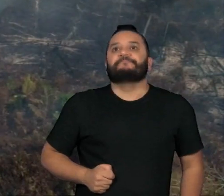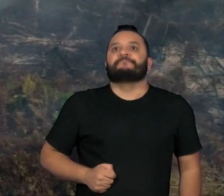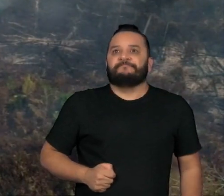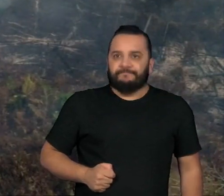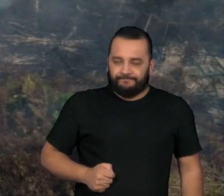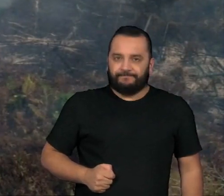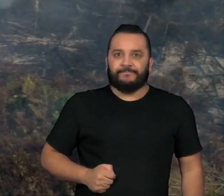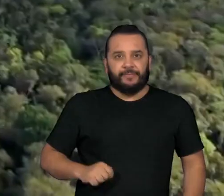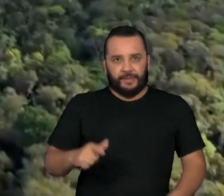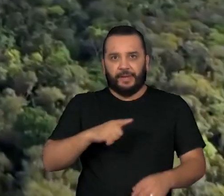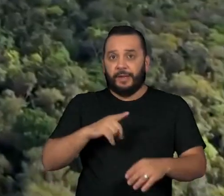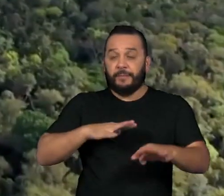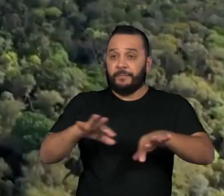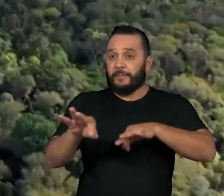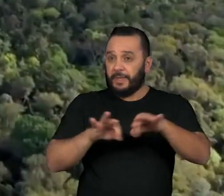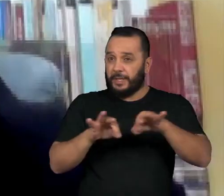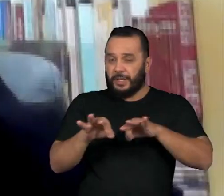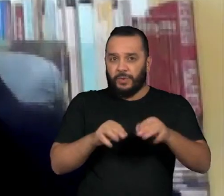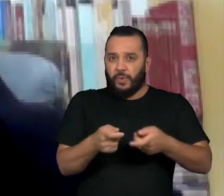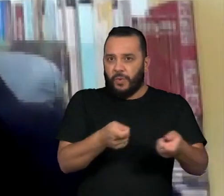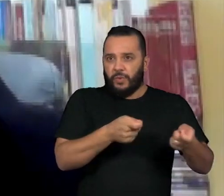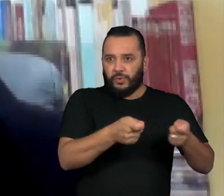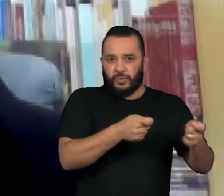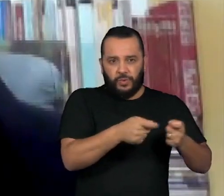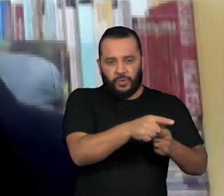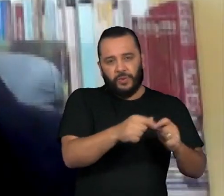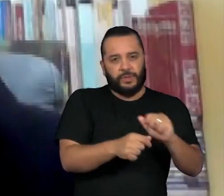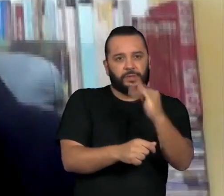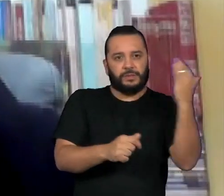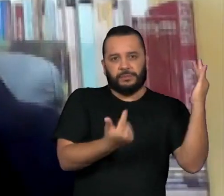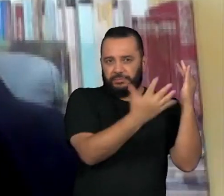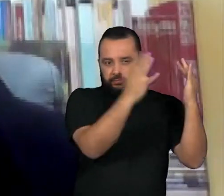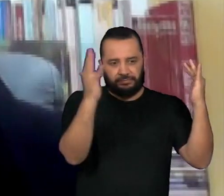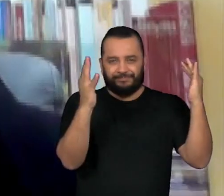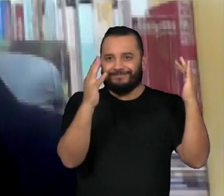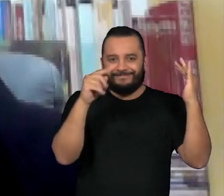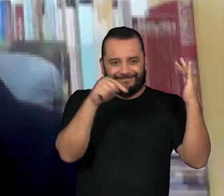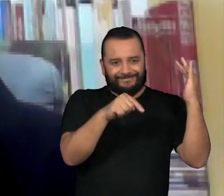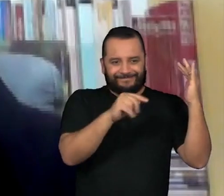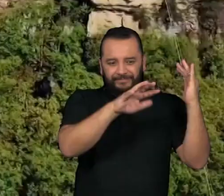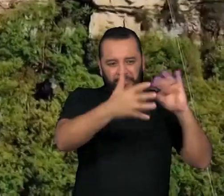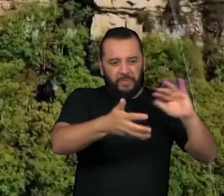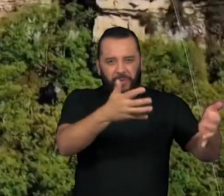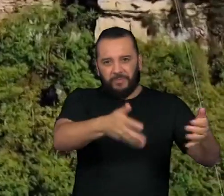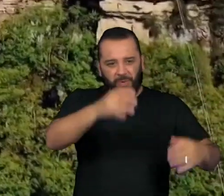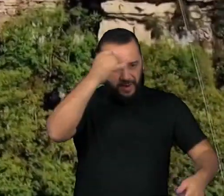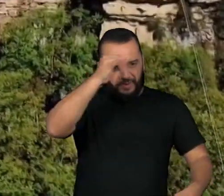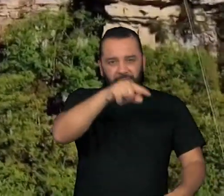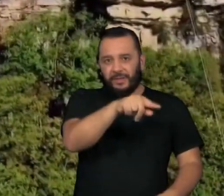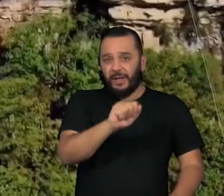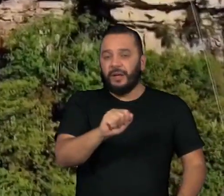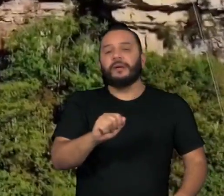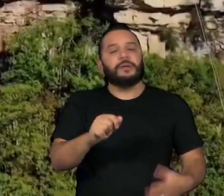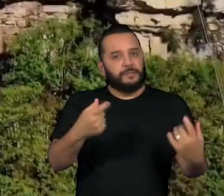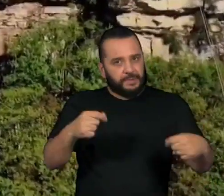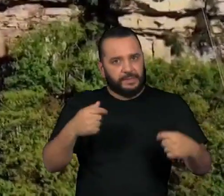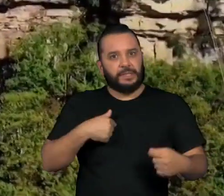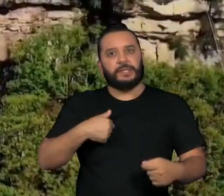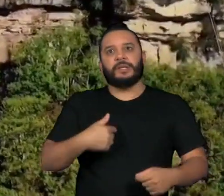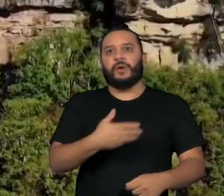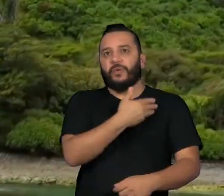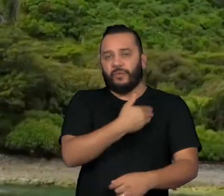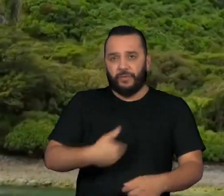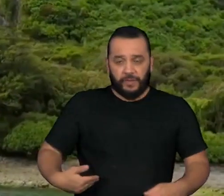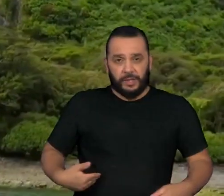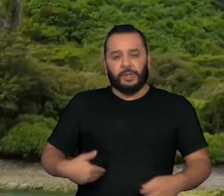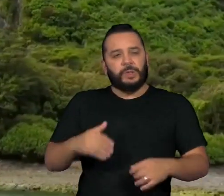um plano de prevenção e controle do desmatamento, de desenvolvimento de atividades, ela requer uma governança muito sólida e bem